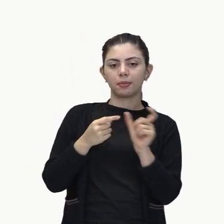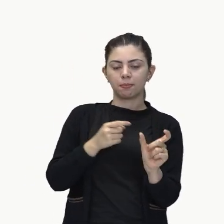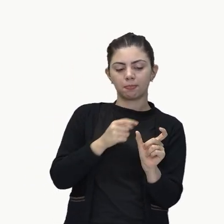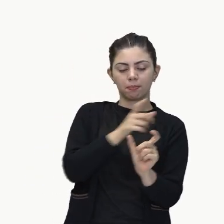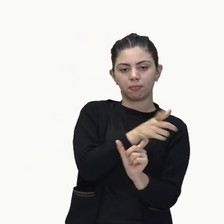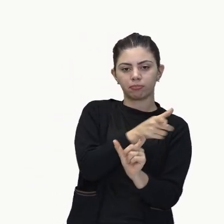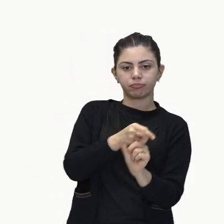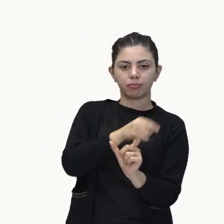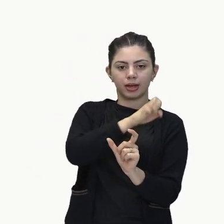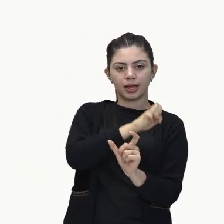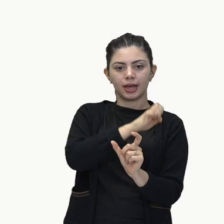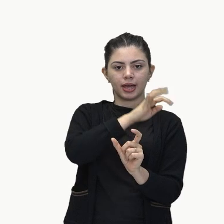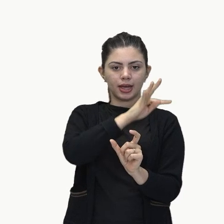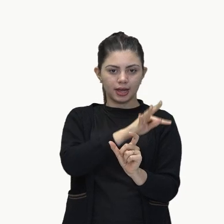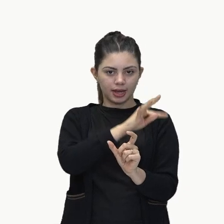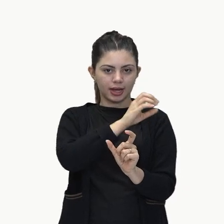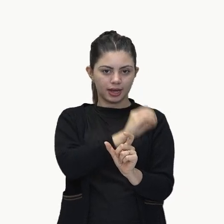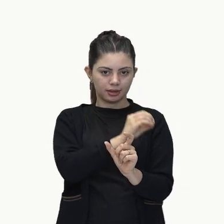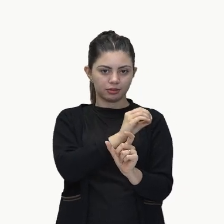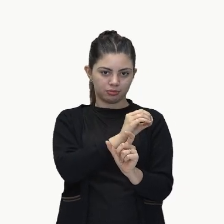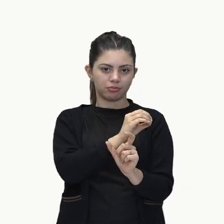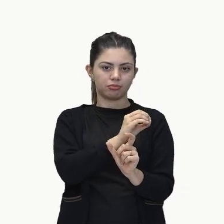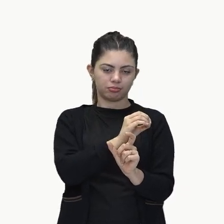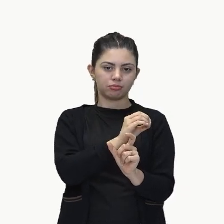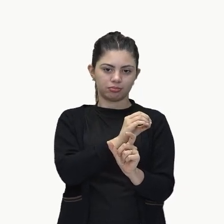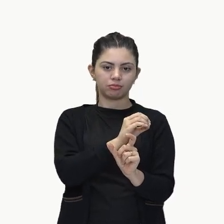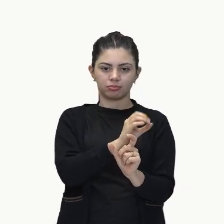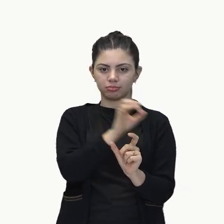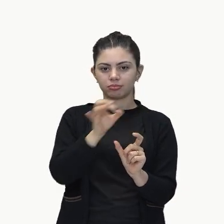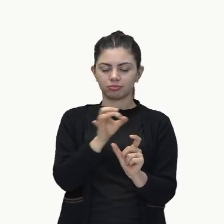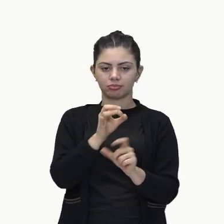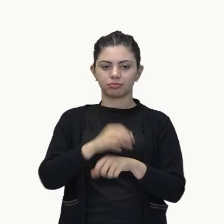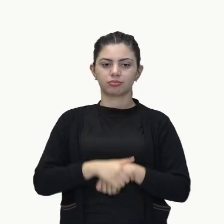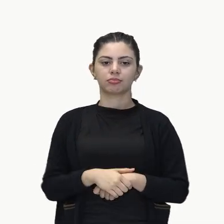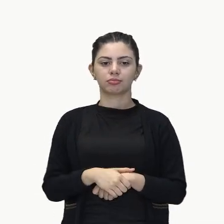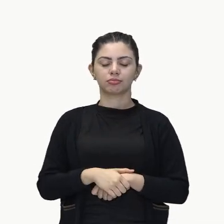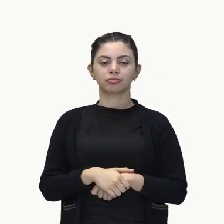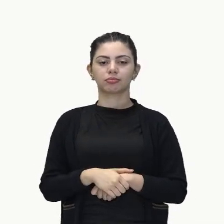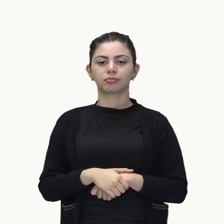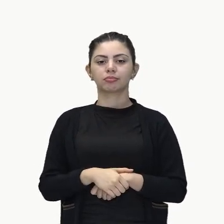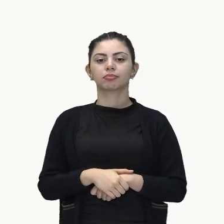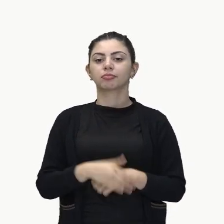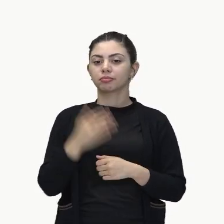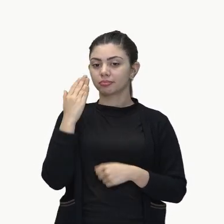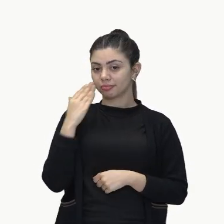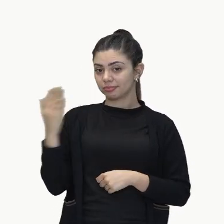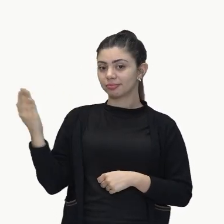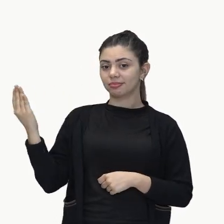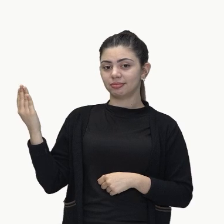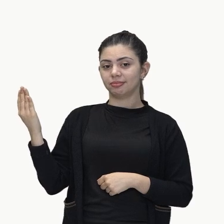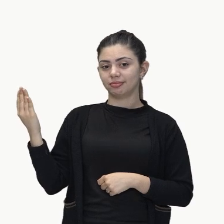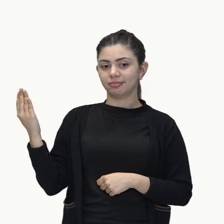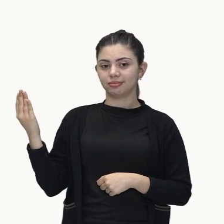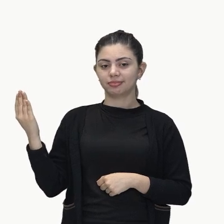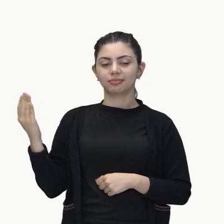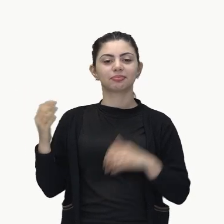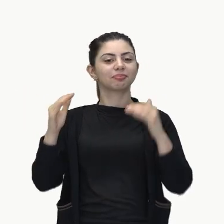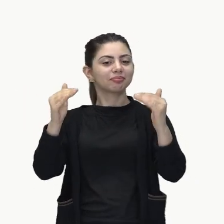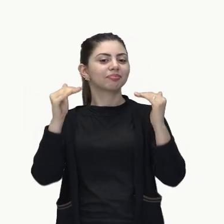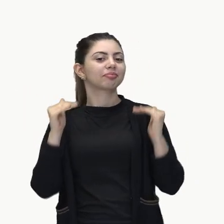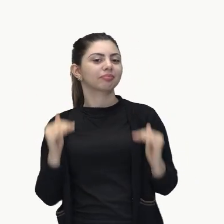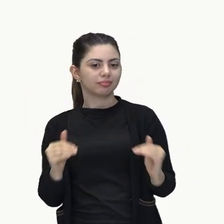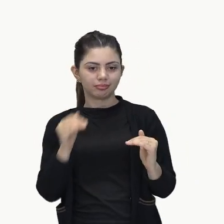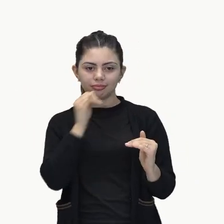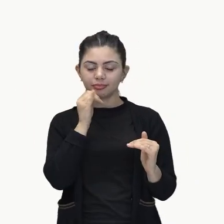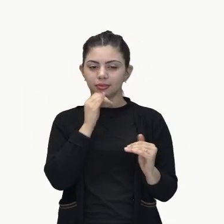o radical etil. Esse aqui é o etil, esse aqui é o etil. Ou apenas éter etílico. Esse outro, ó,